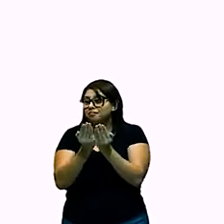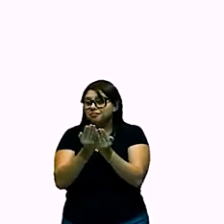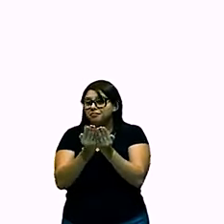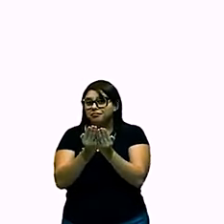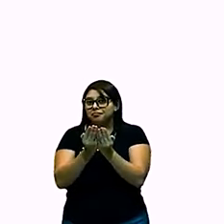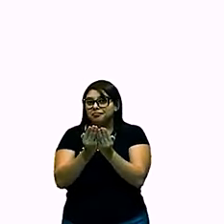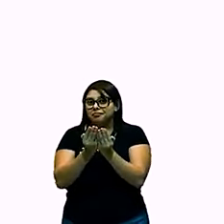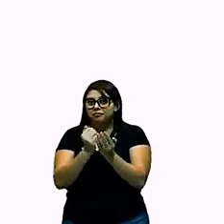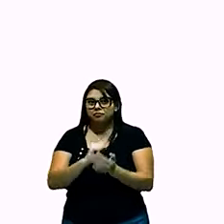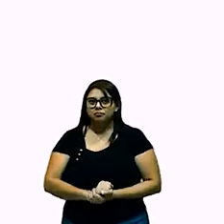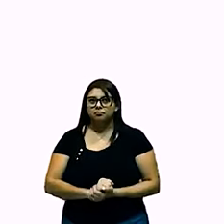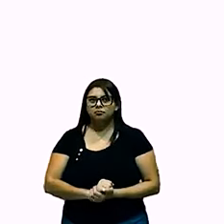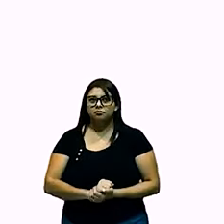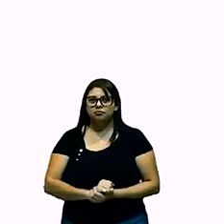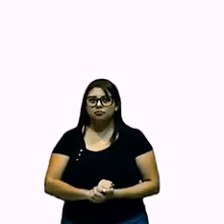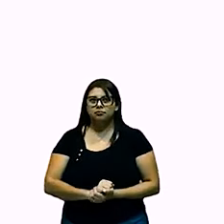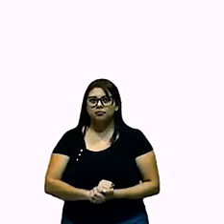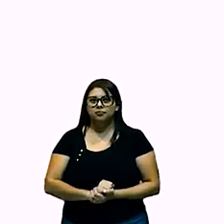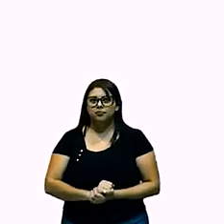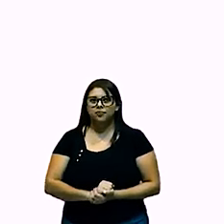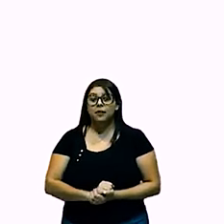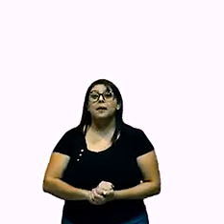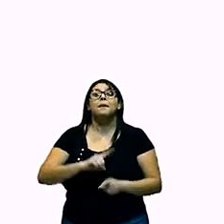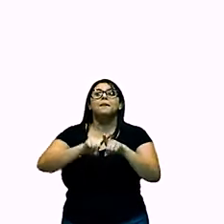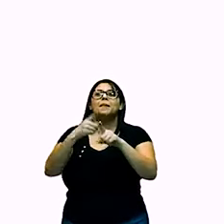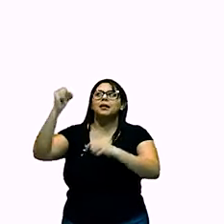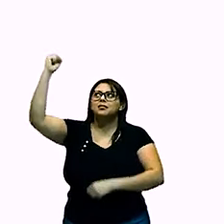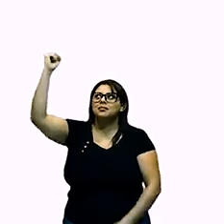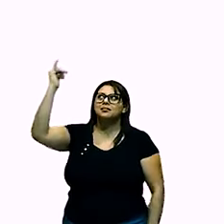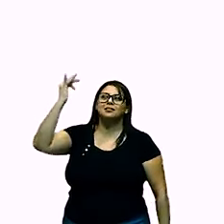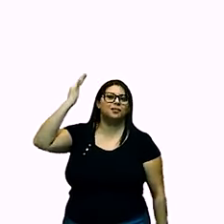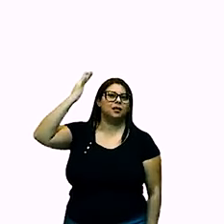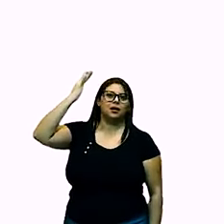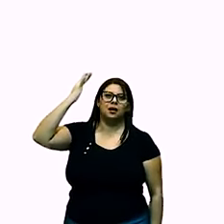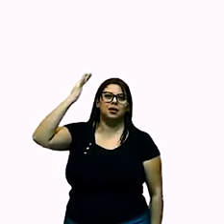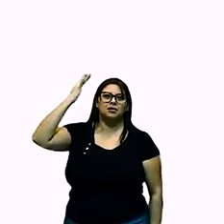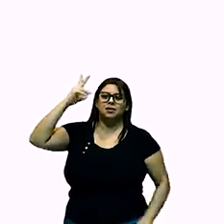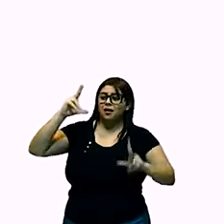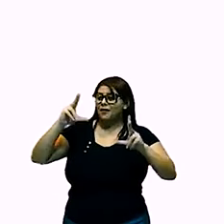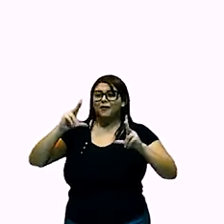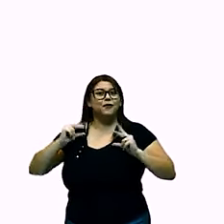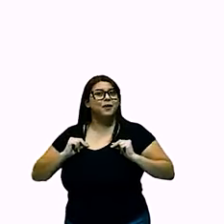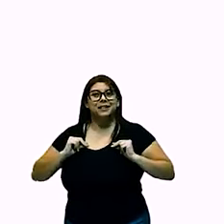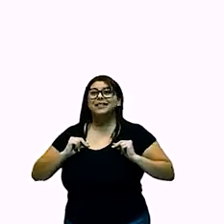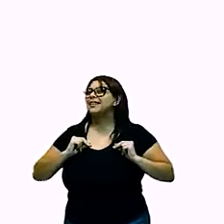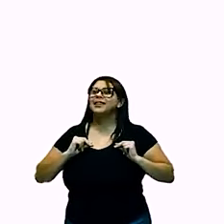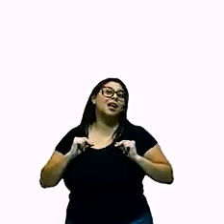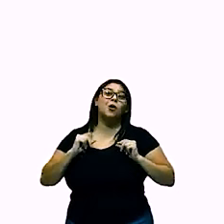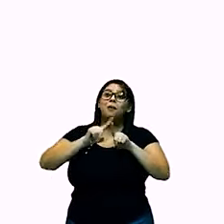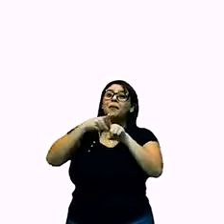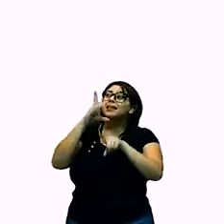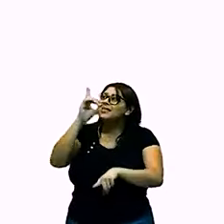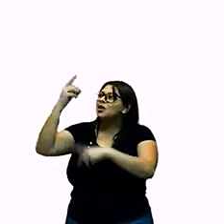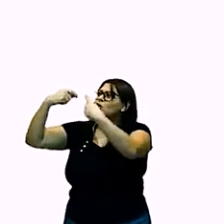você? É pela graça. Esse favor imerecido de Deus. A graça